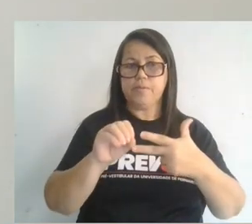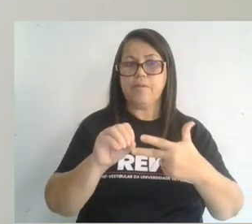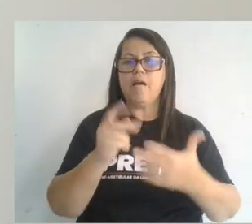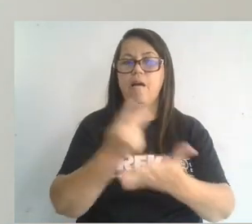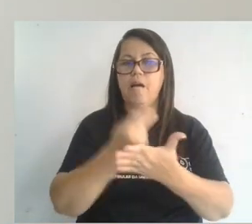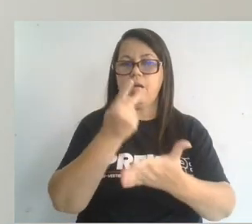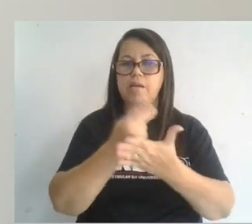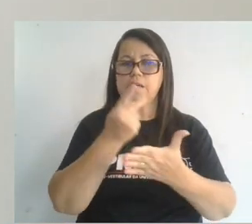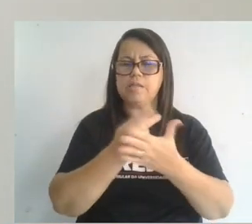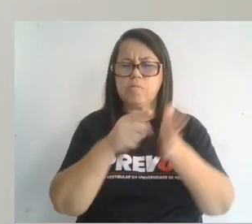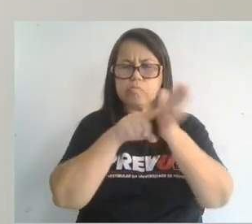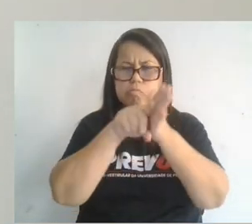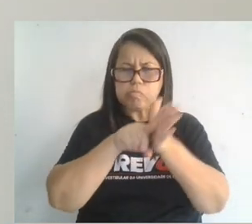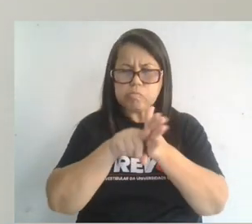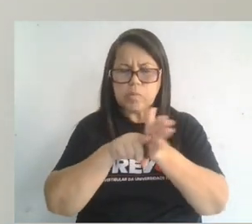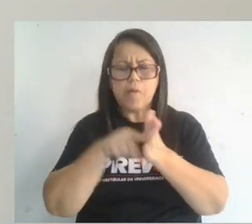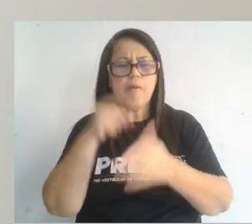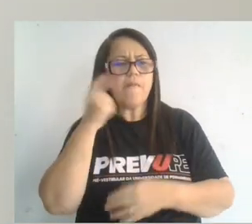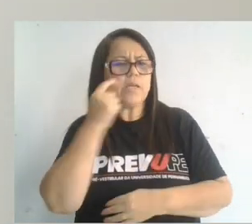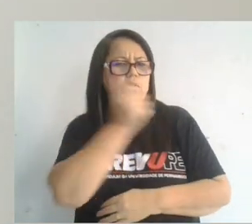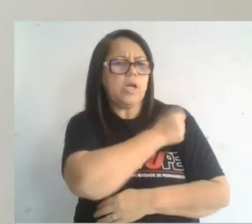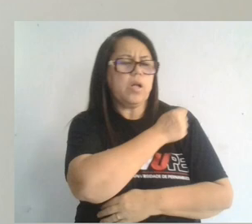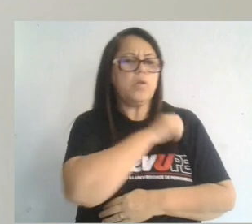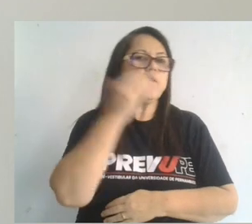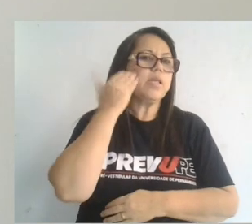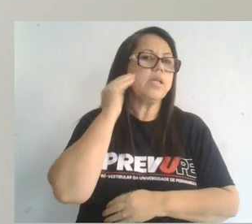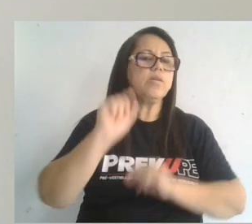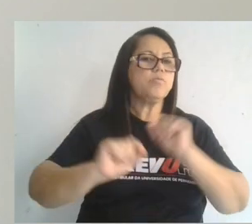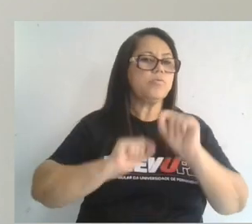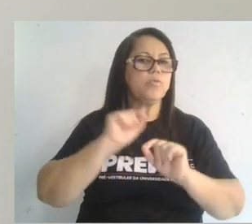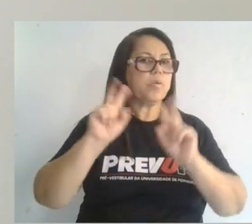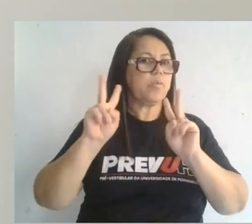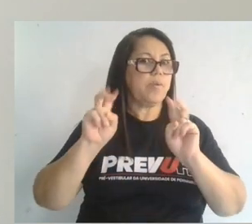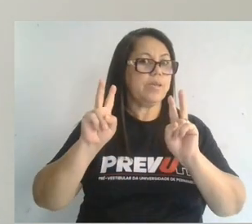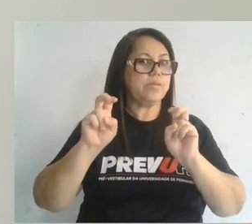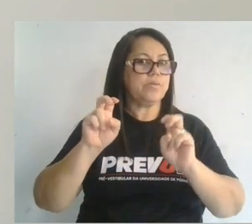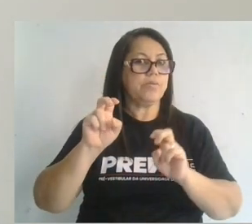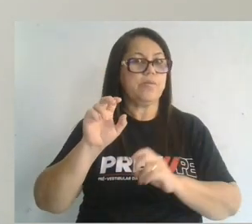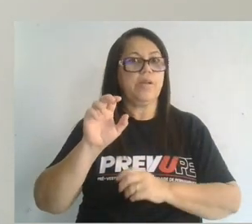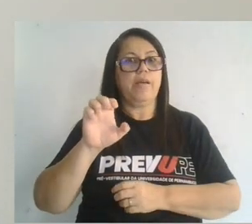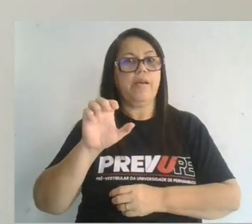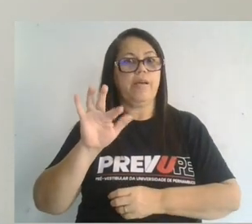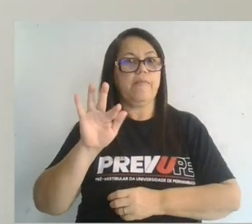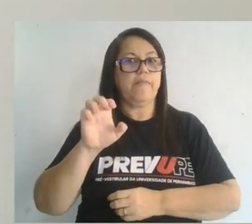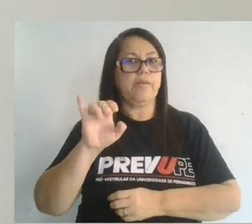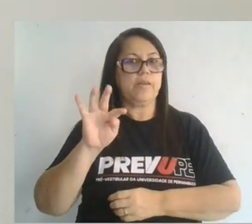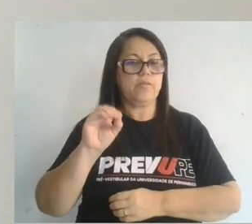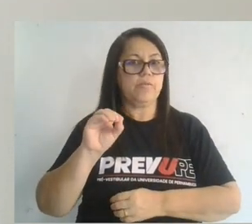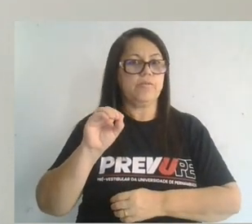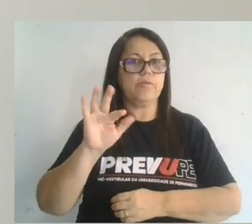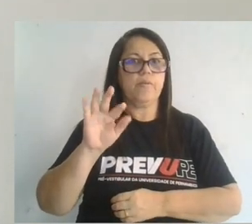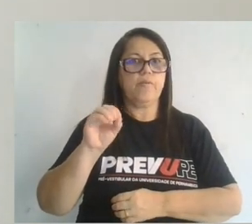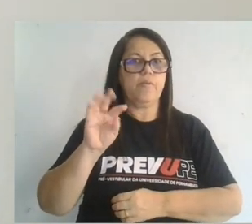essa aplicação para verificar o entendimento do estudante sobre o efeito fotoelétrico. Então, o efeito fotoelétrico, ele é um